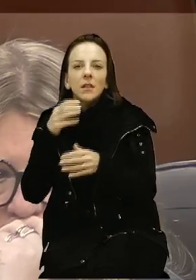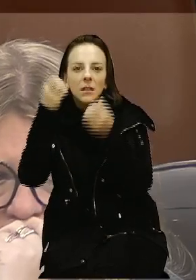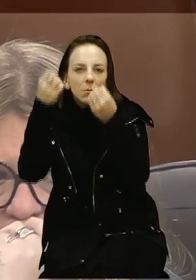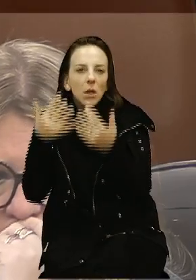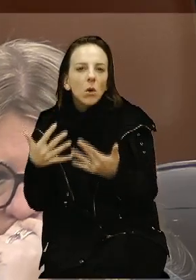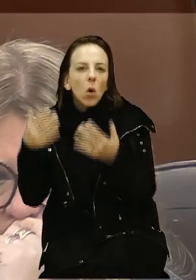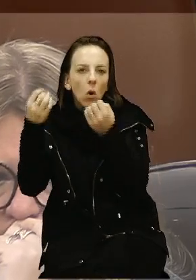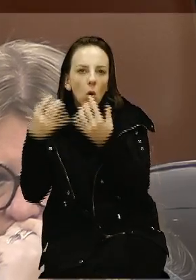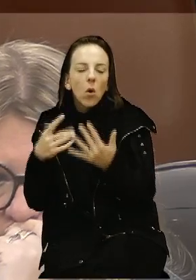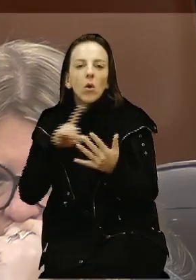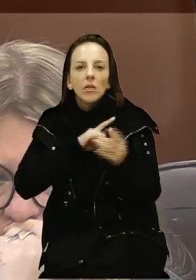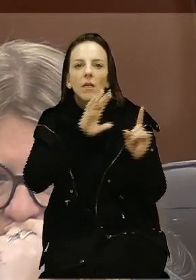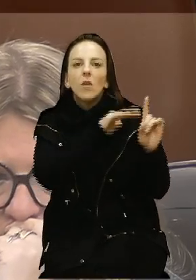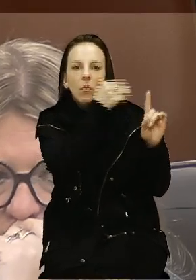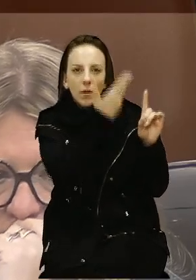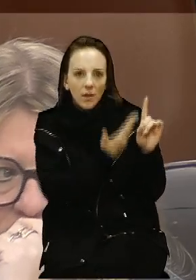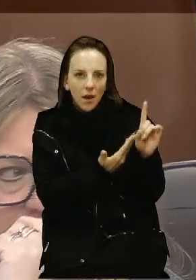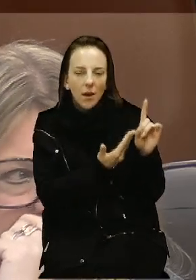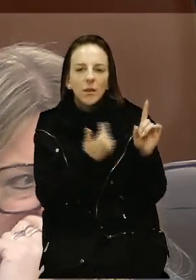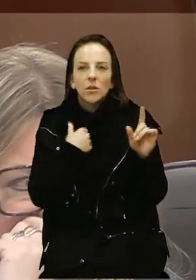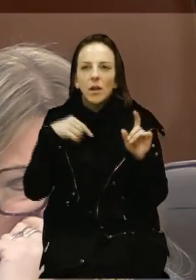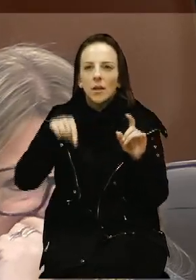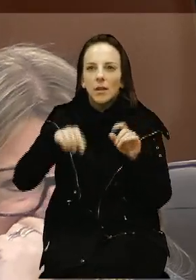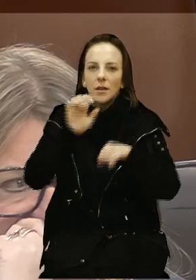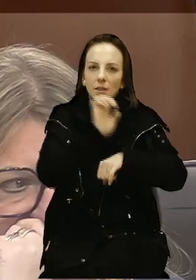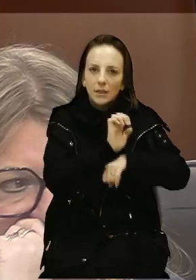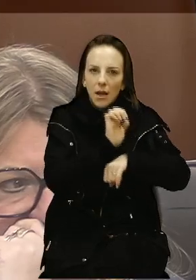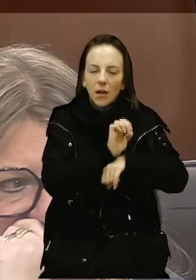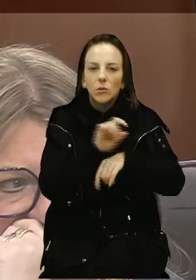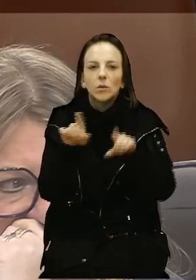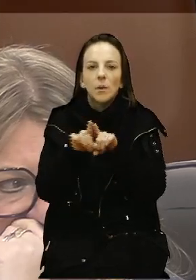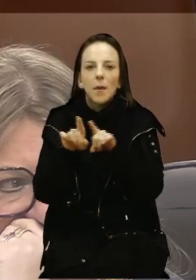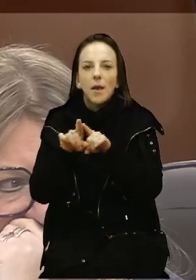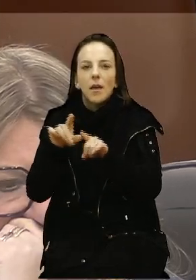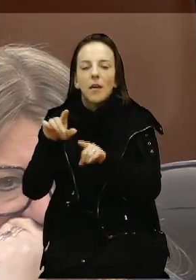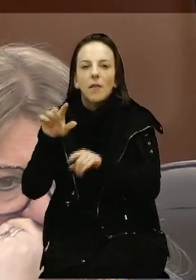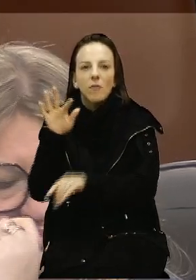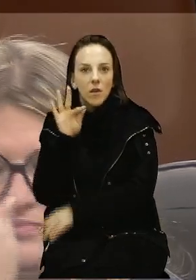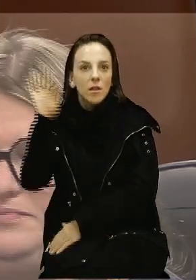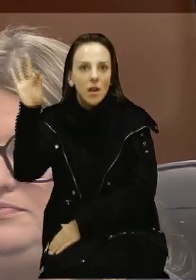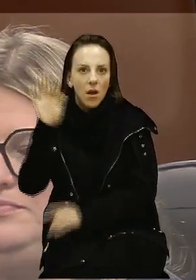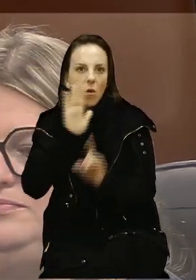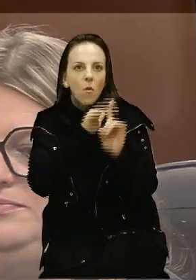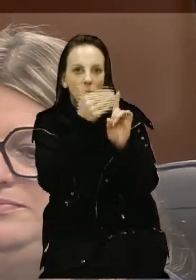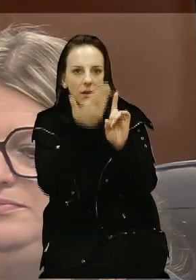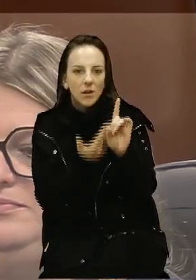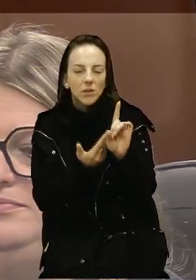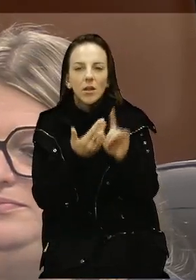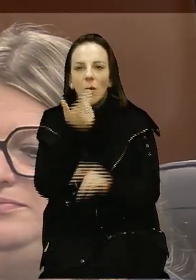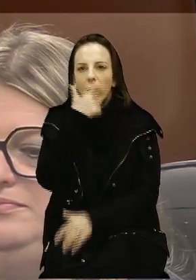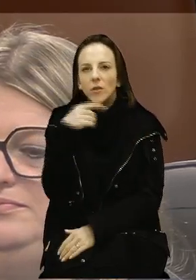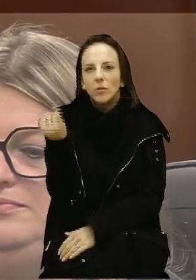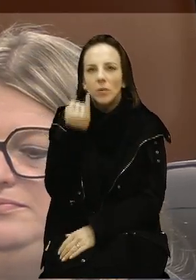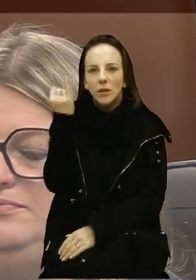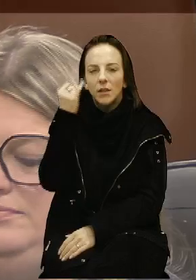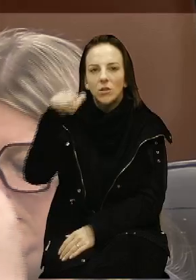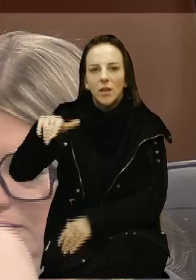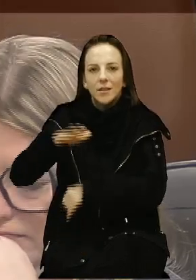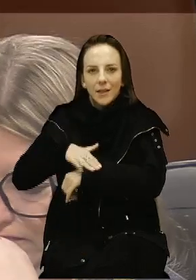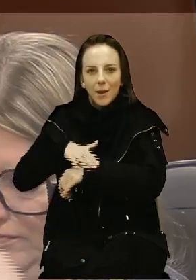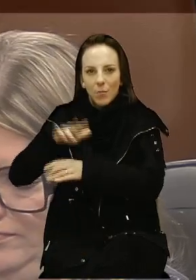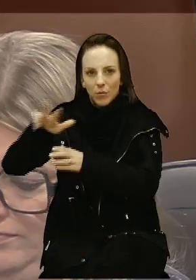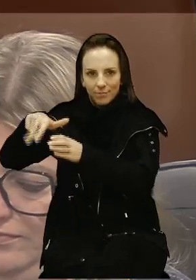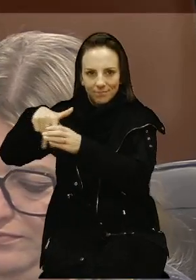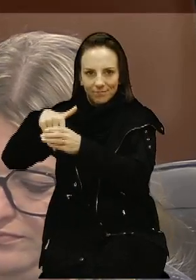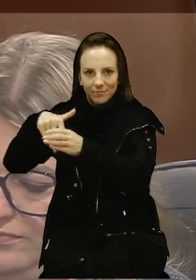feitas homenagens para eles, tanto a nível estadual e federal. E eu acho importante essa tribuna livre, porque